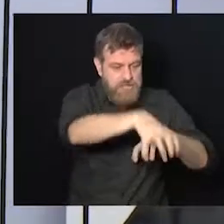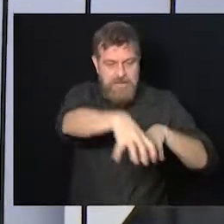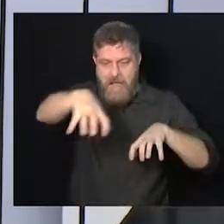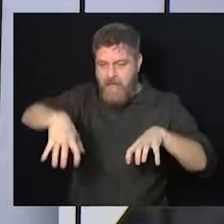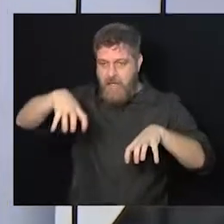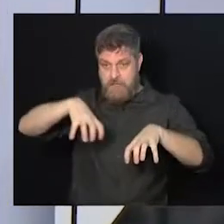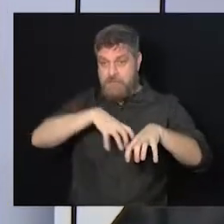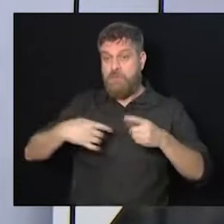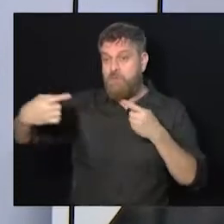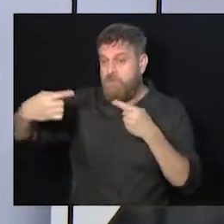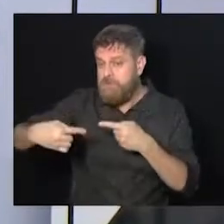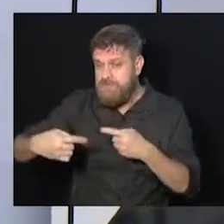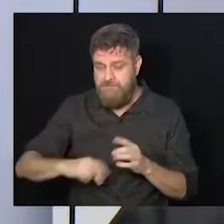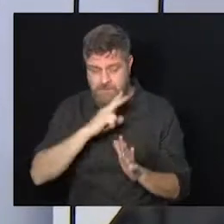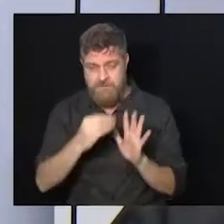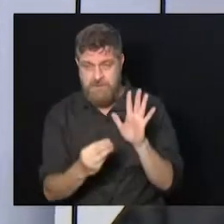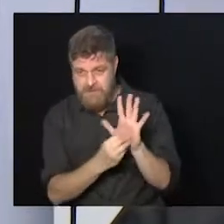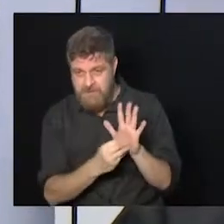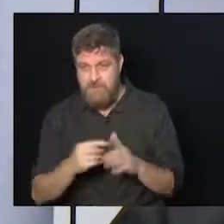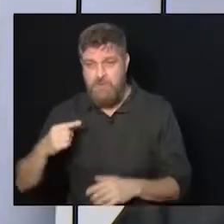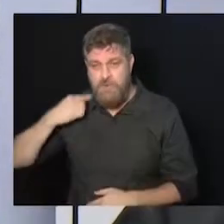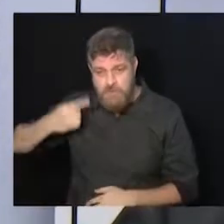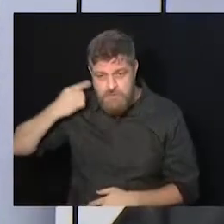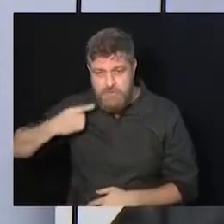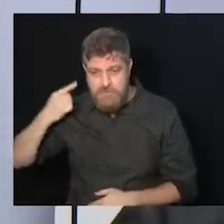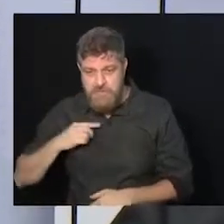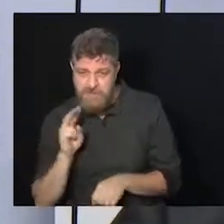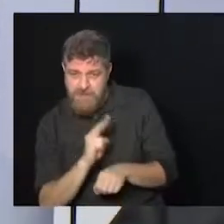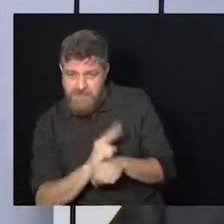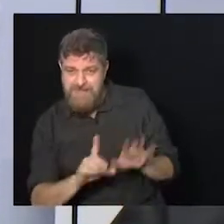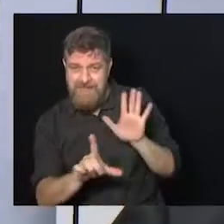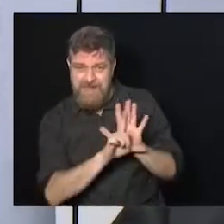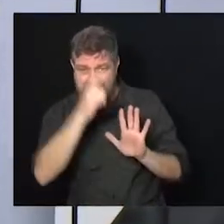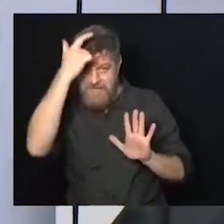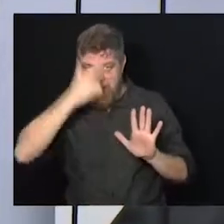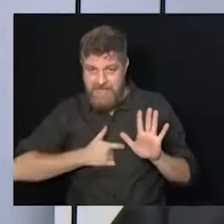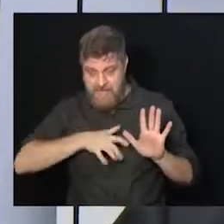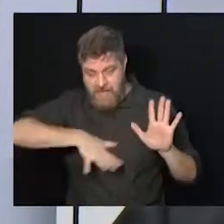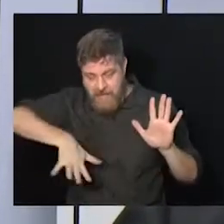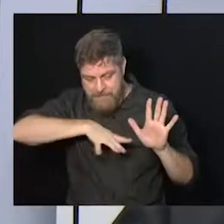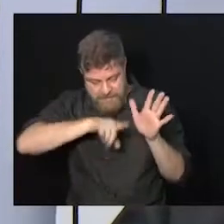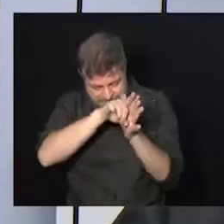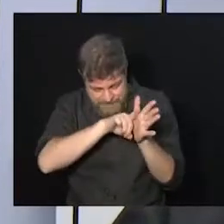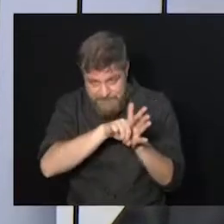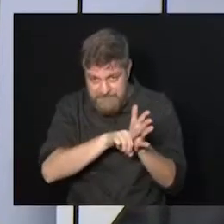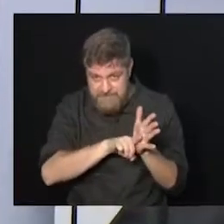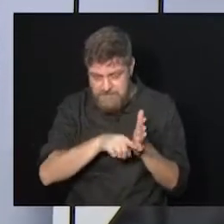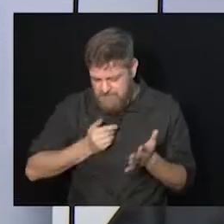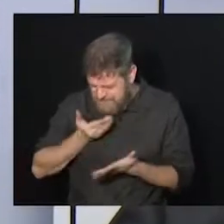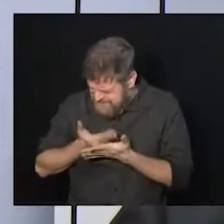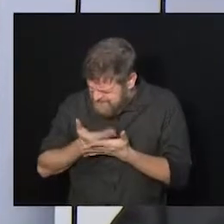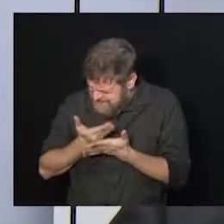O desafio ambiental no direito internacional de meio ambiente, que é mais inclusive a minha área de pesquisa,